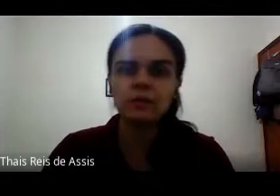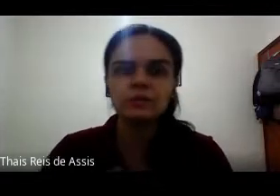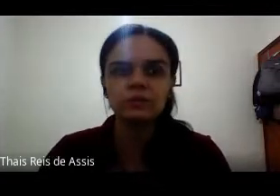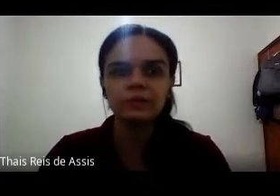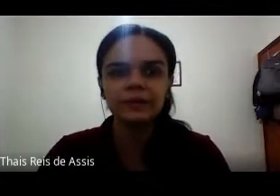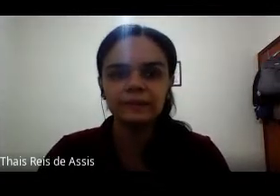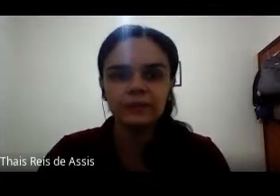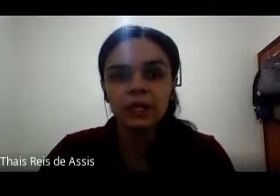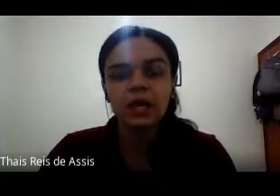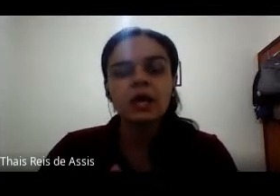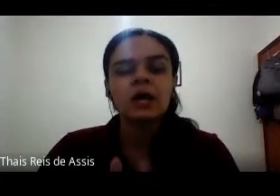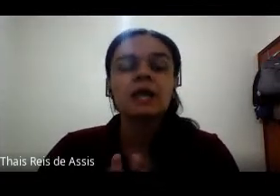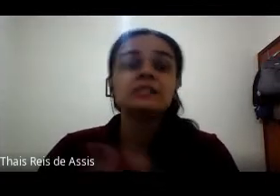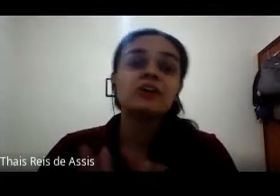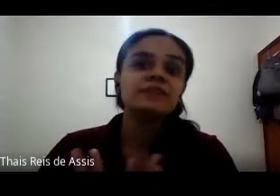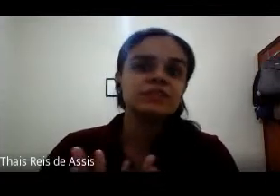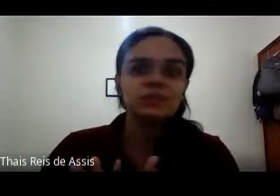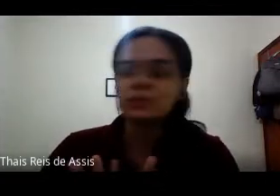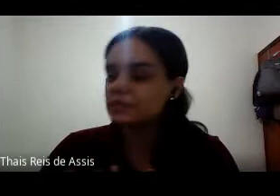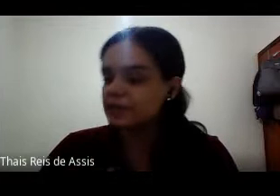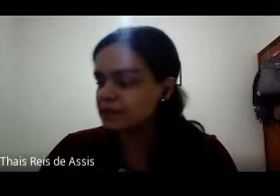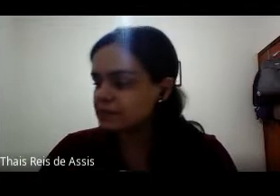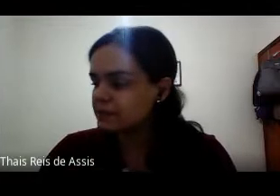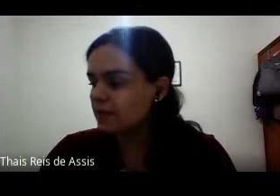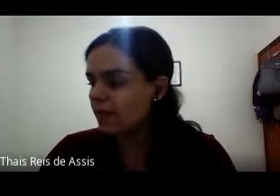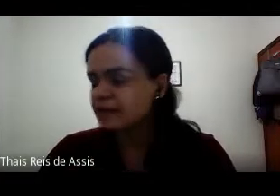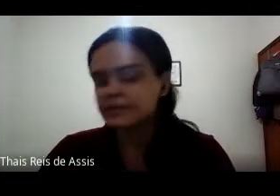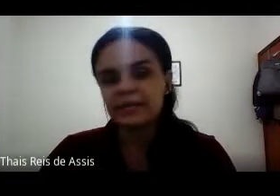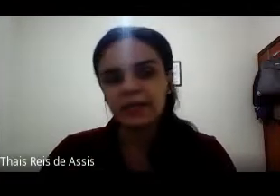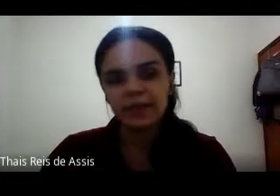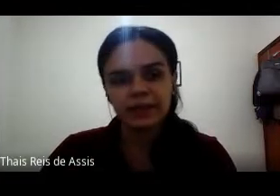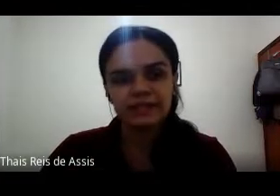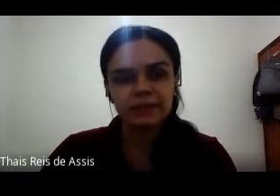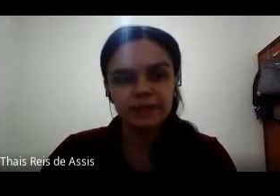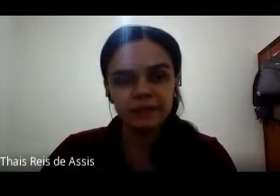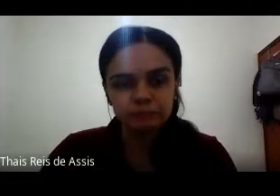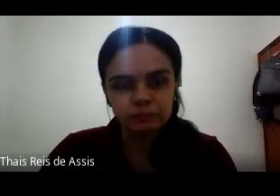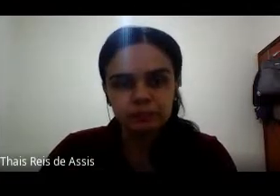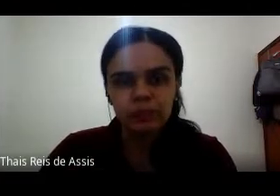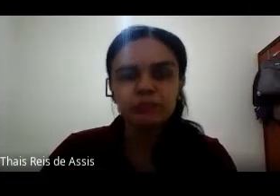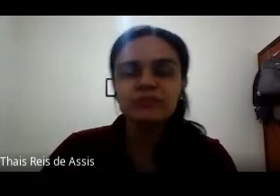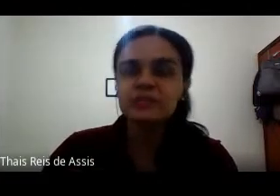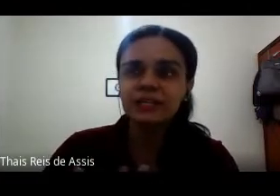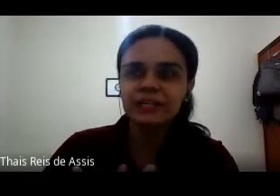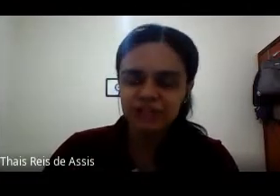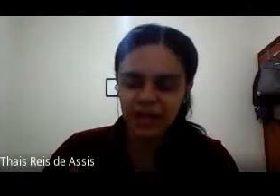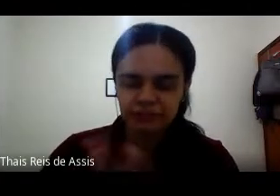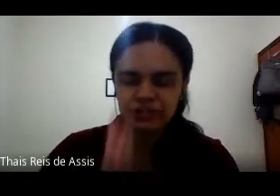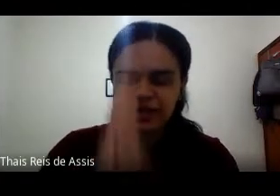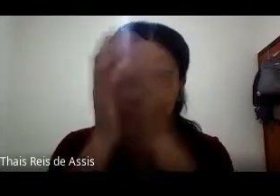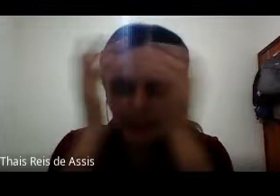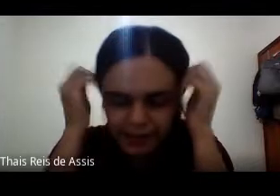vai construir as novas atitudes docentes. E quais seriam elas? A primeira, o professor tem que